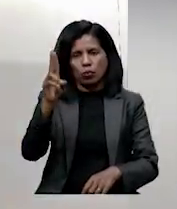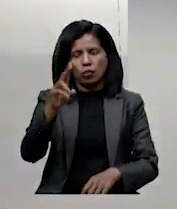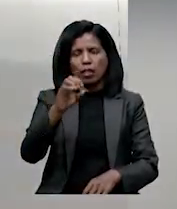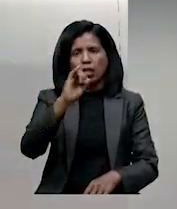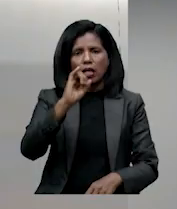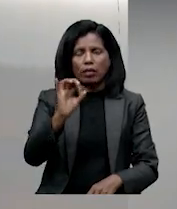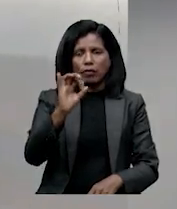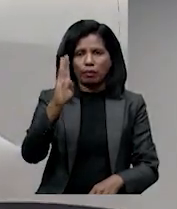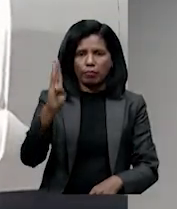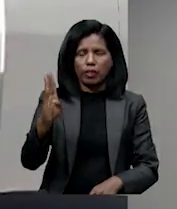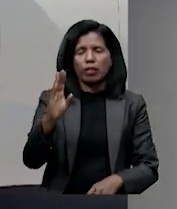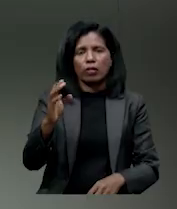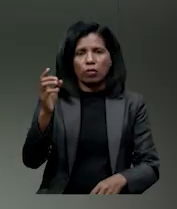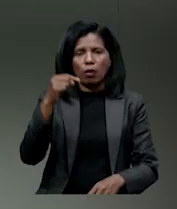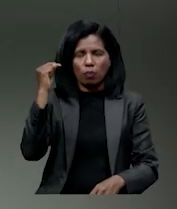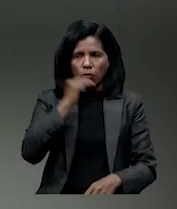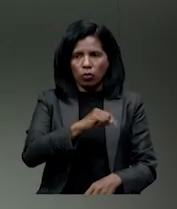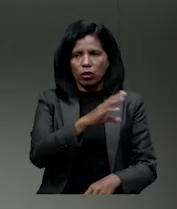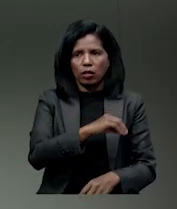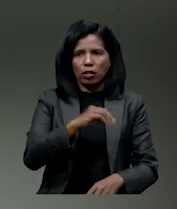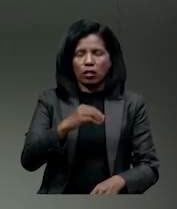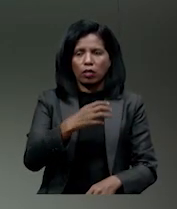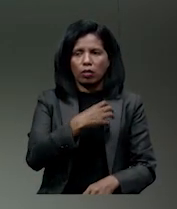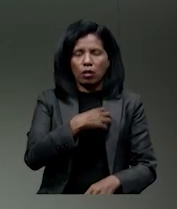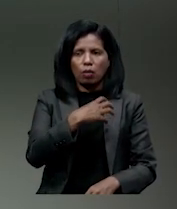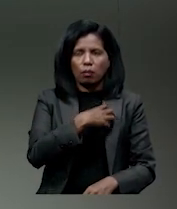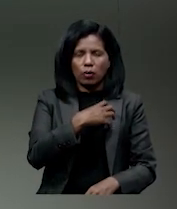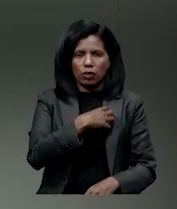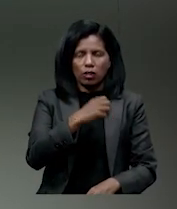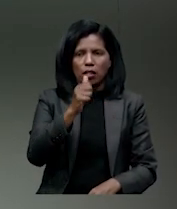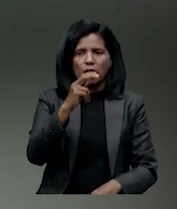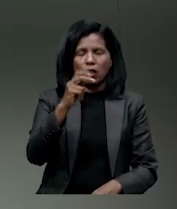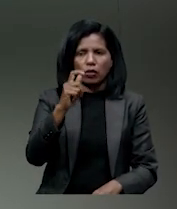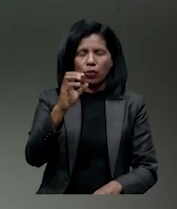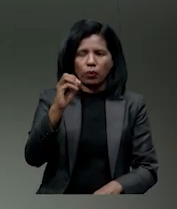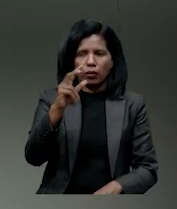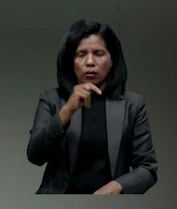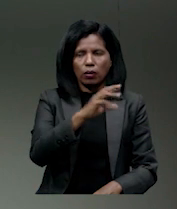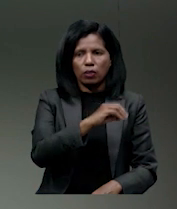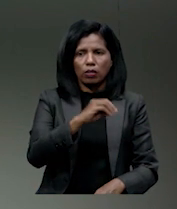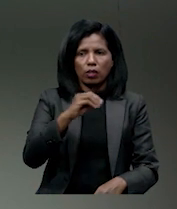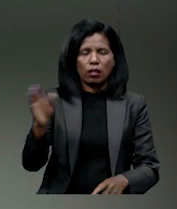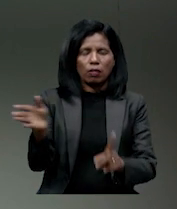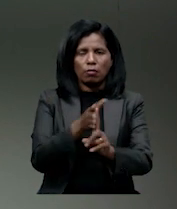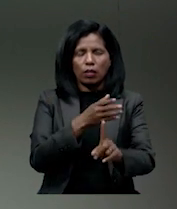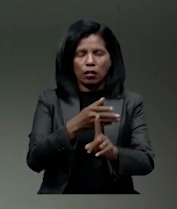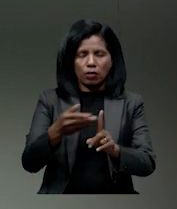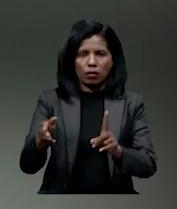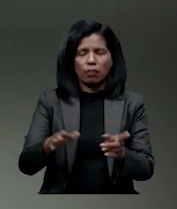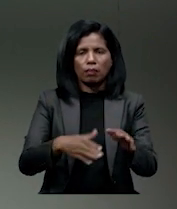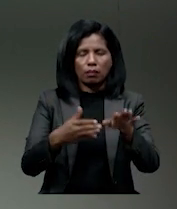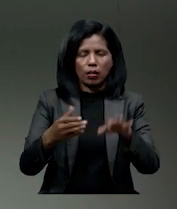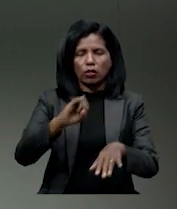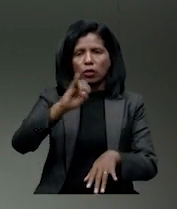rede social, nebe condena Inspector Polícia Antônio Soares Bacumate Matebian José Bernardo e